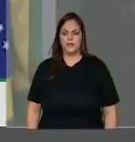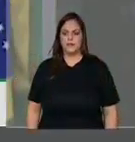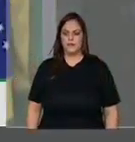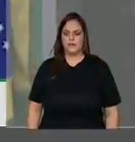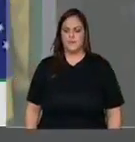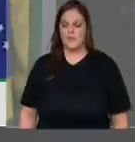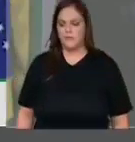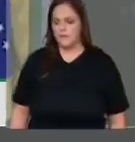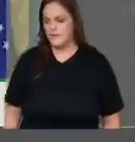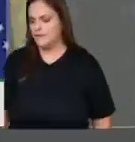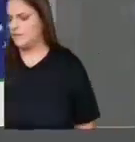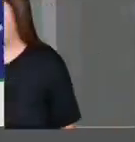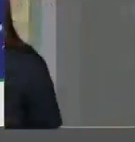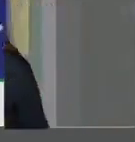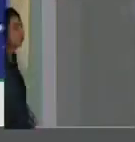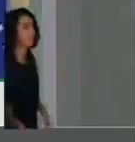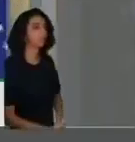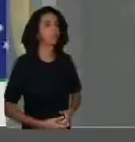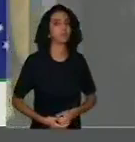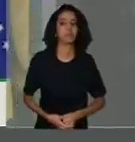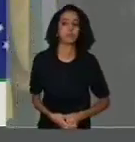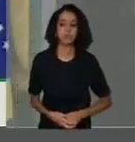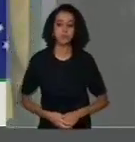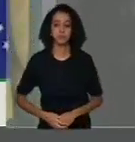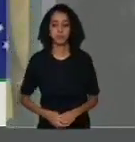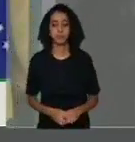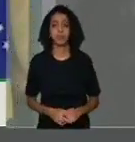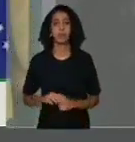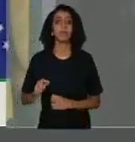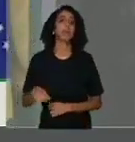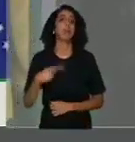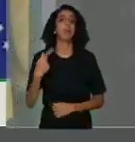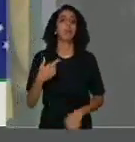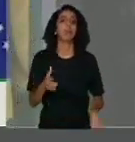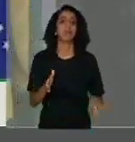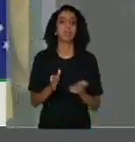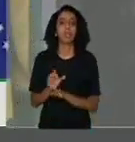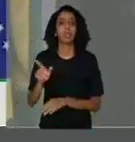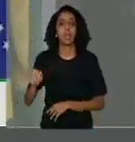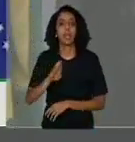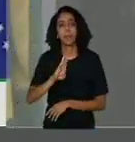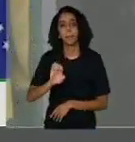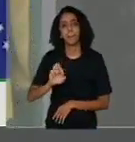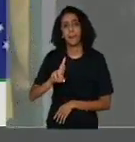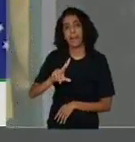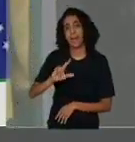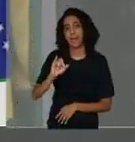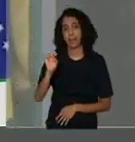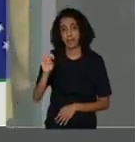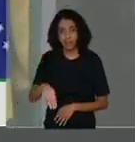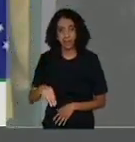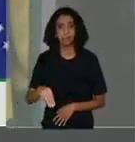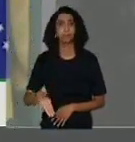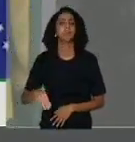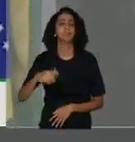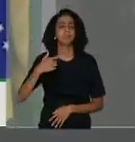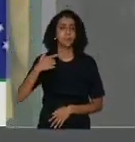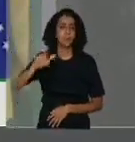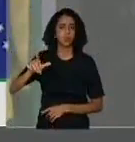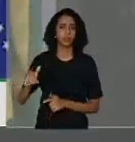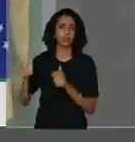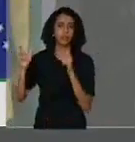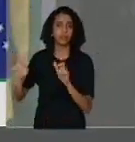em 1987, num programa de intercâmbio do governo do Paraná, Secretaria da Fazenda do Paraná com a de Berlim, que